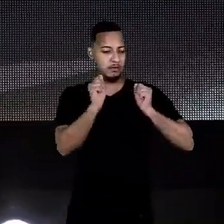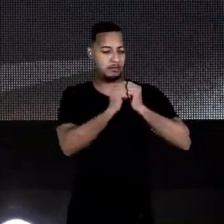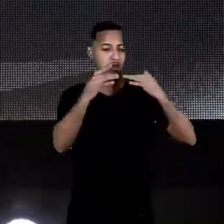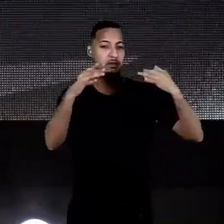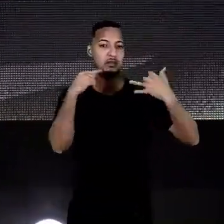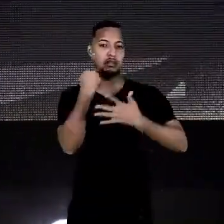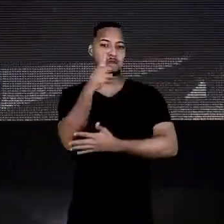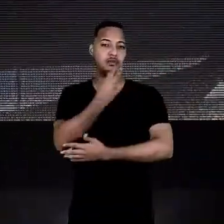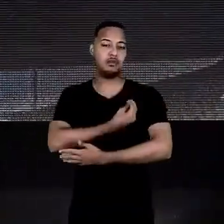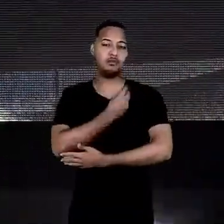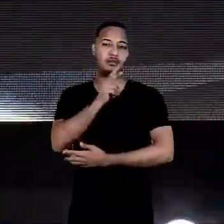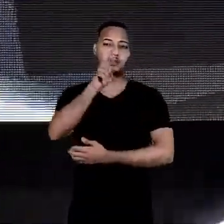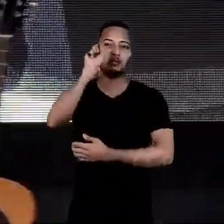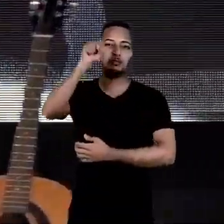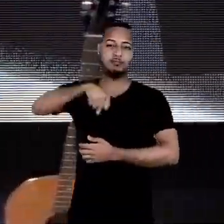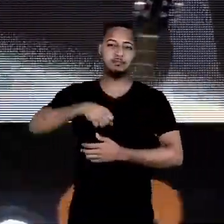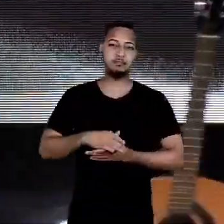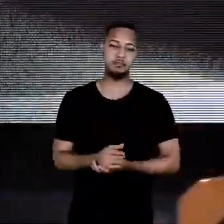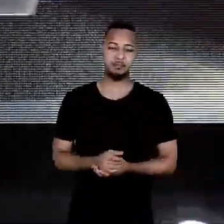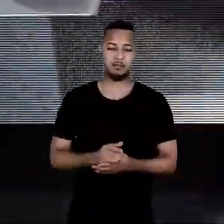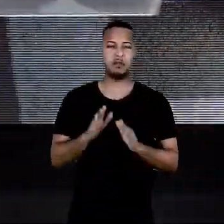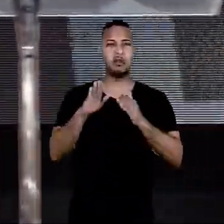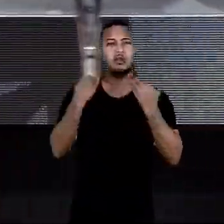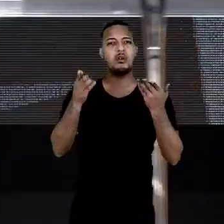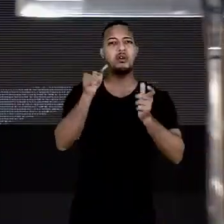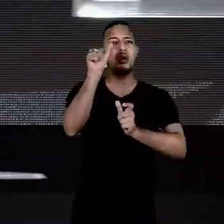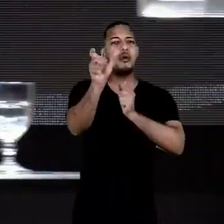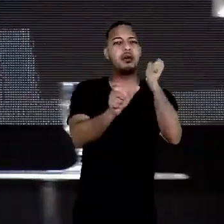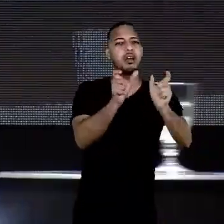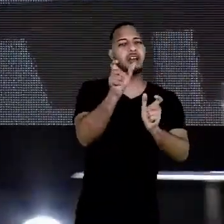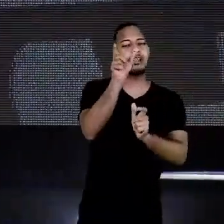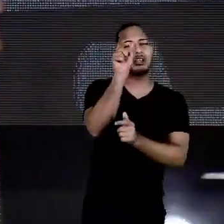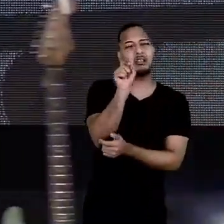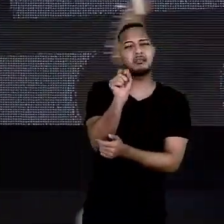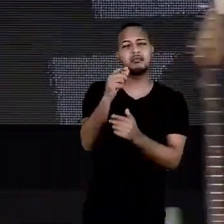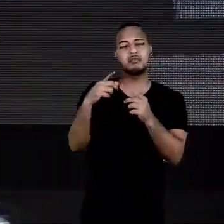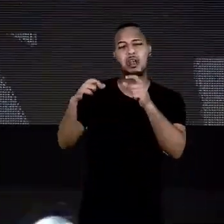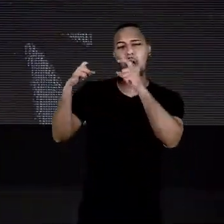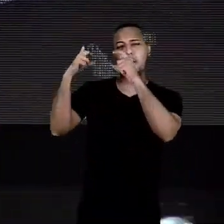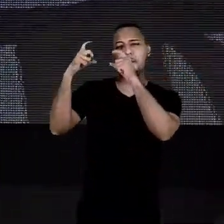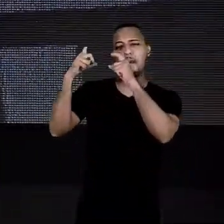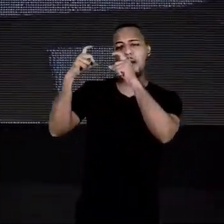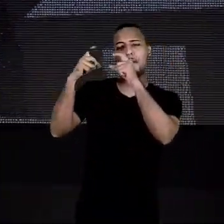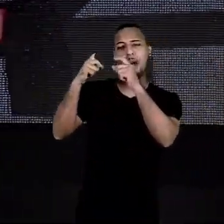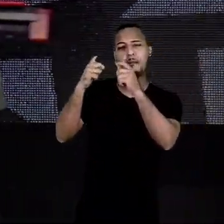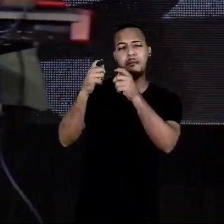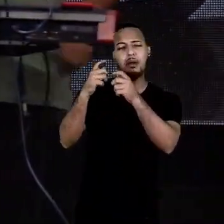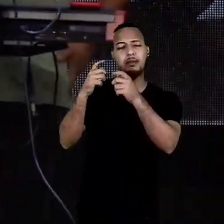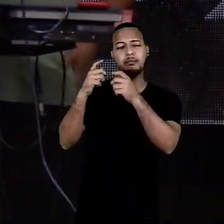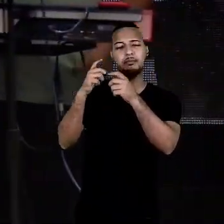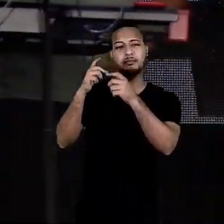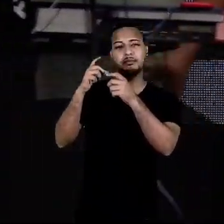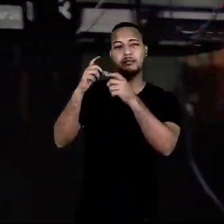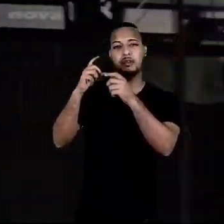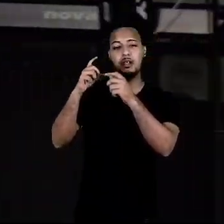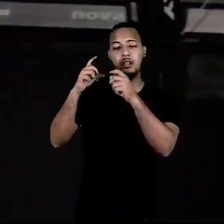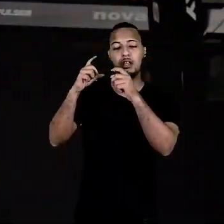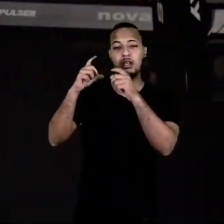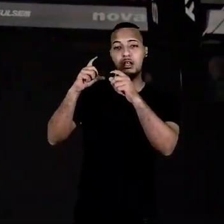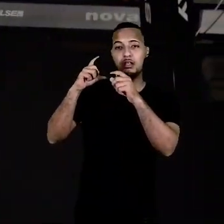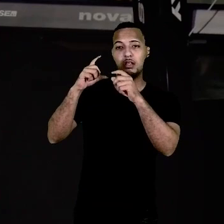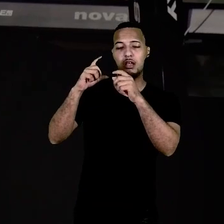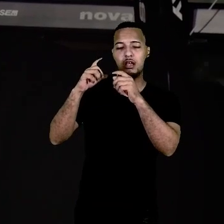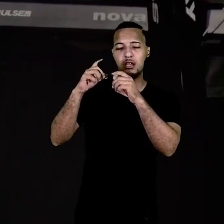Quem aqui, quando está com seu celular tirando fotos, e tem celulares que a memória é limitada, e quando